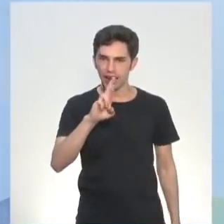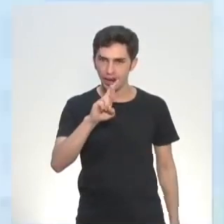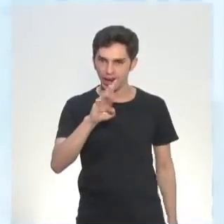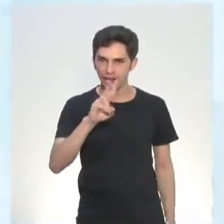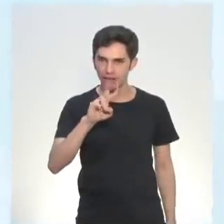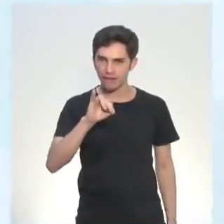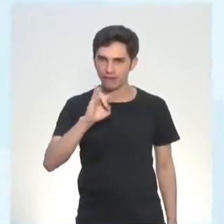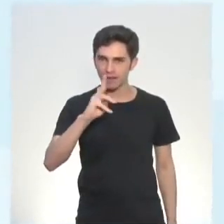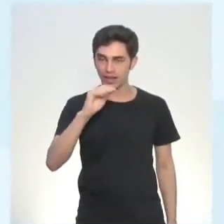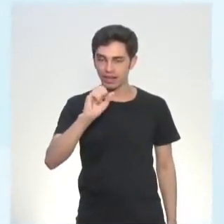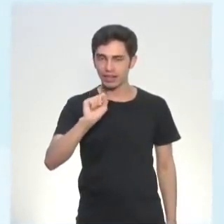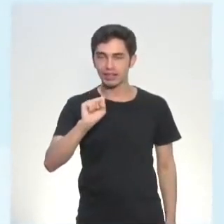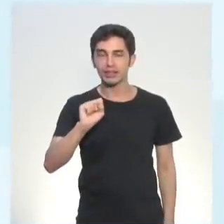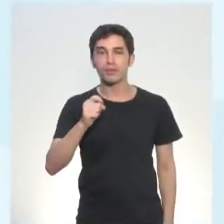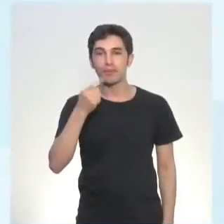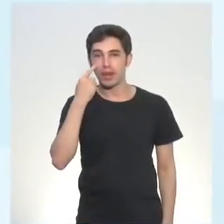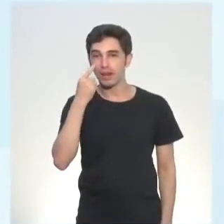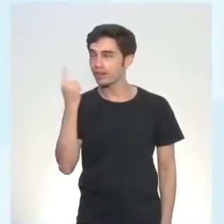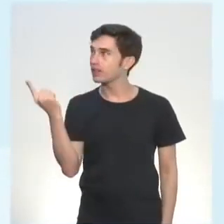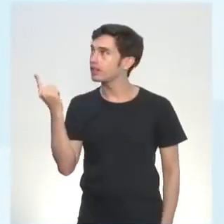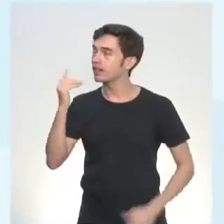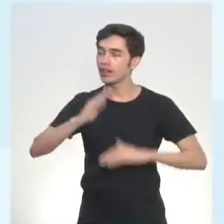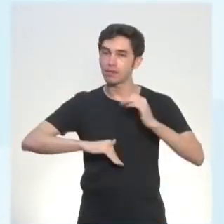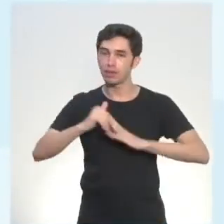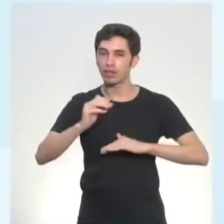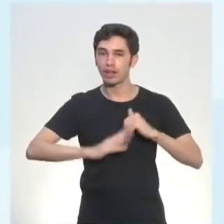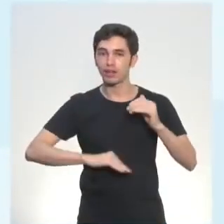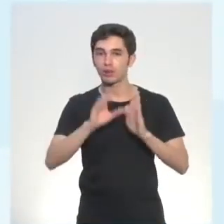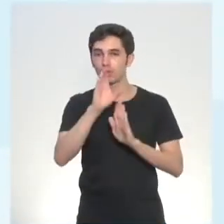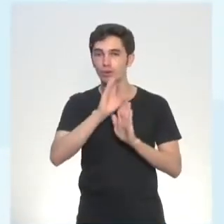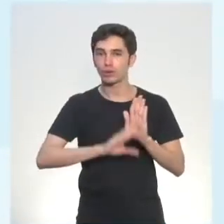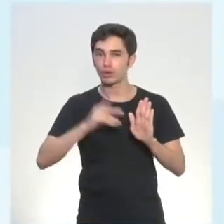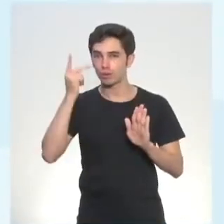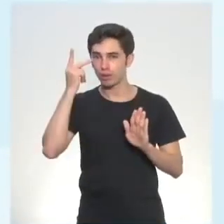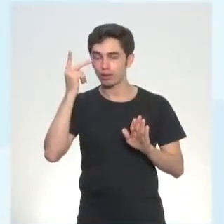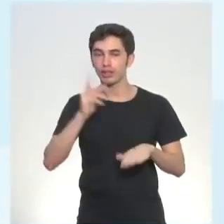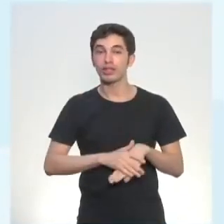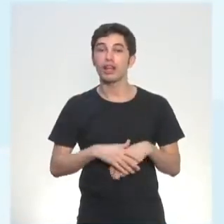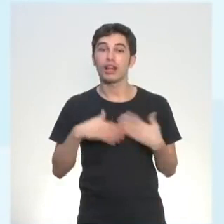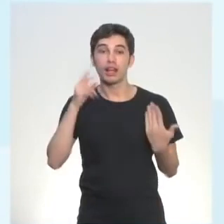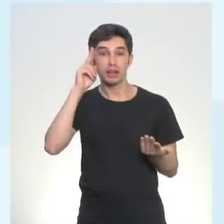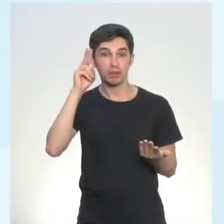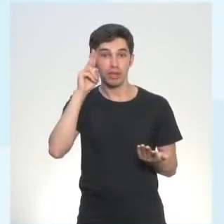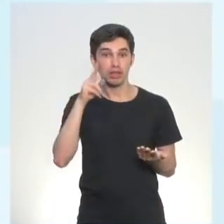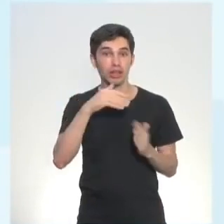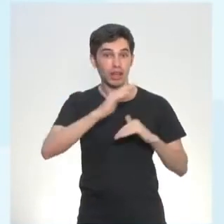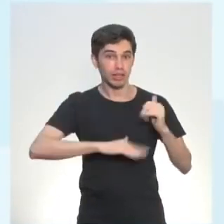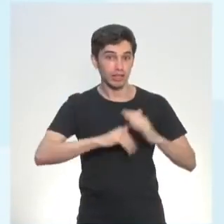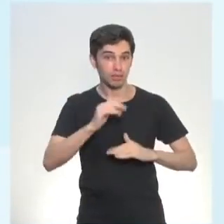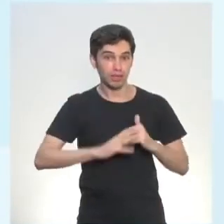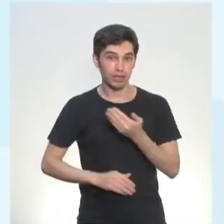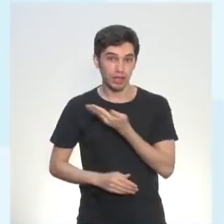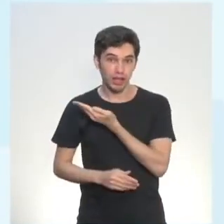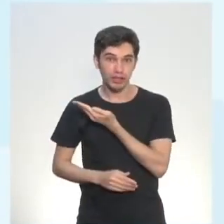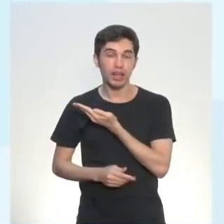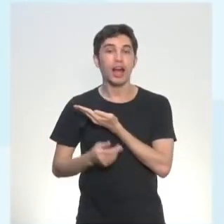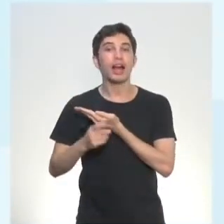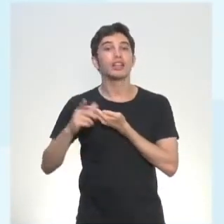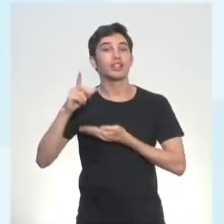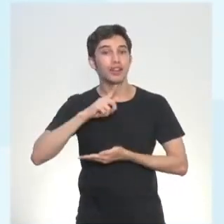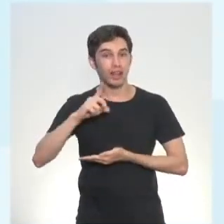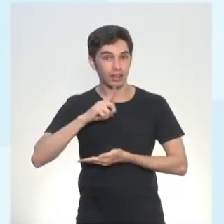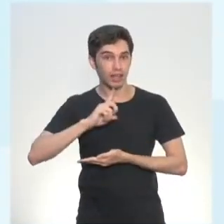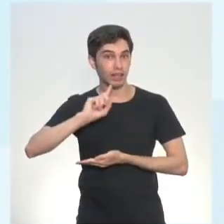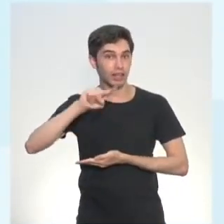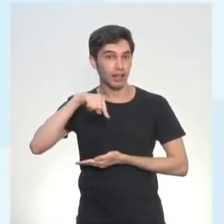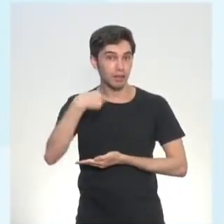aí está a habilidade do currículo paulista, tá? Só lembrando, gente, que essa habilidade a gente vai ter depois,